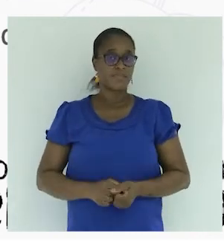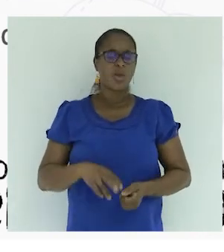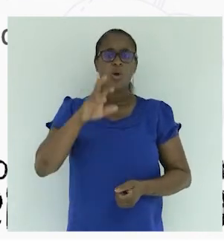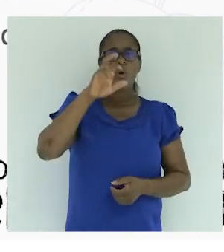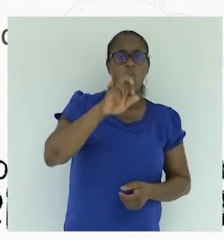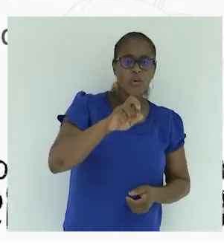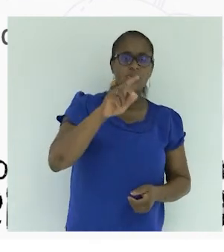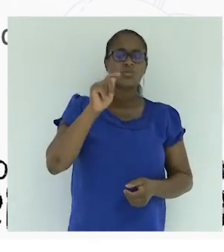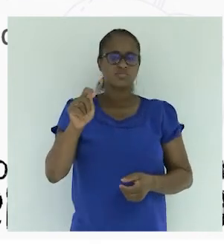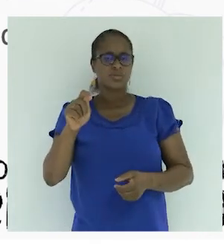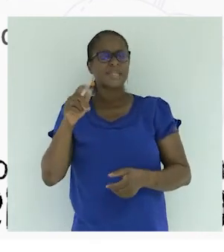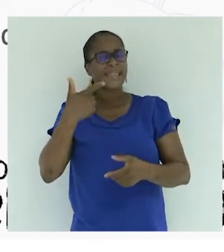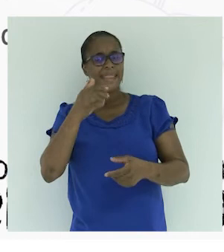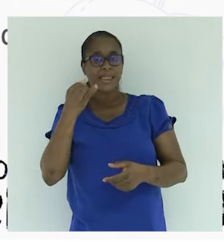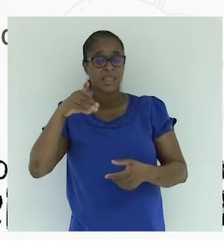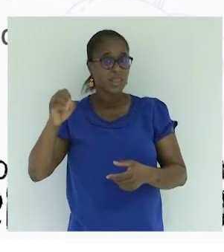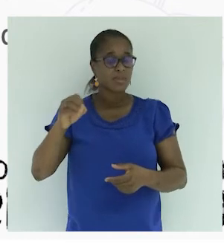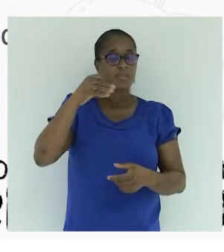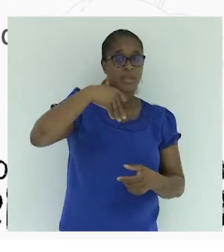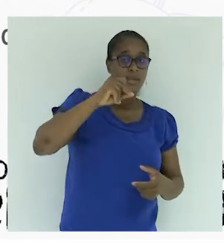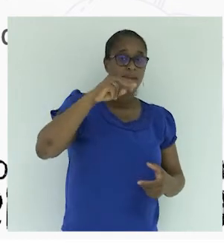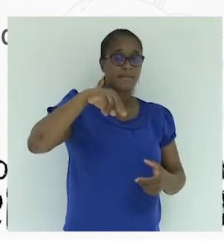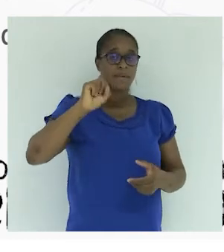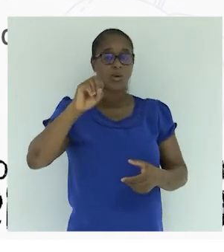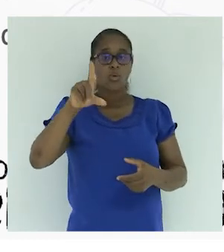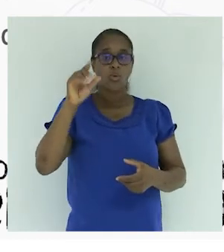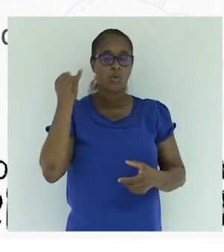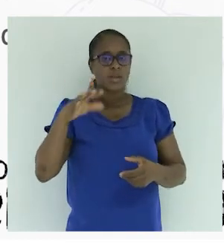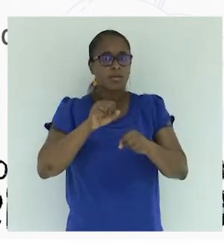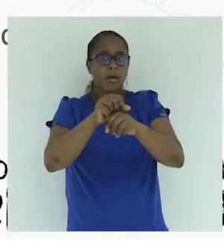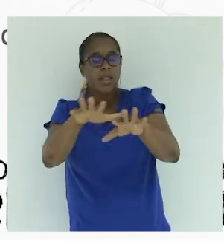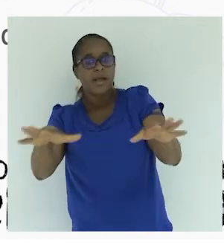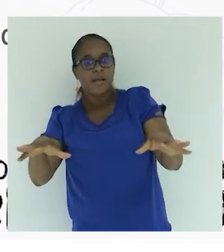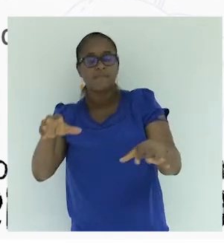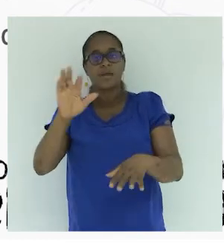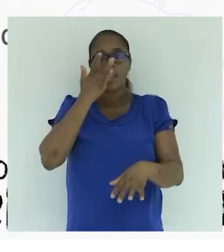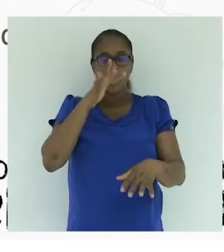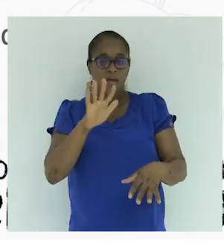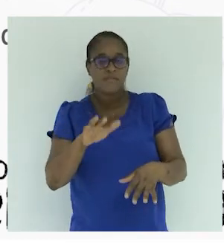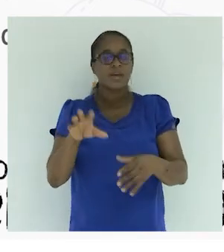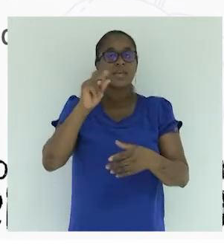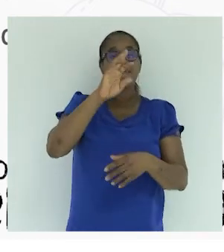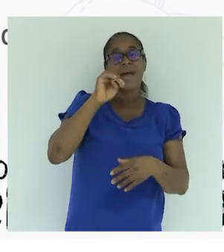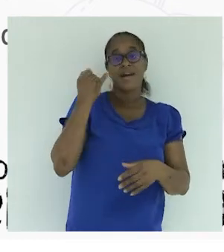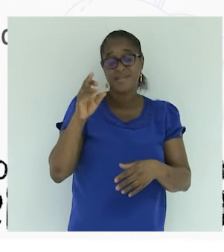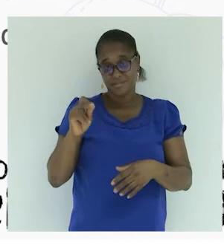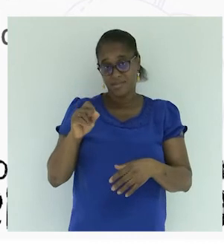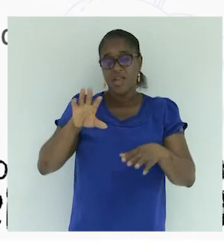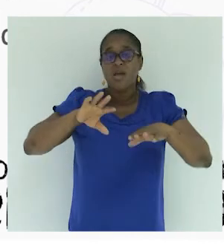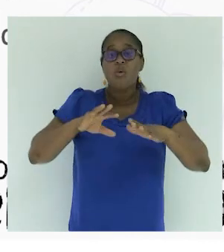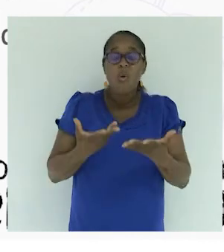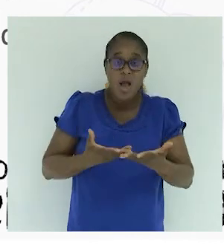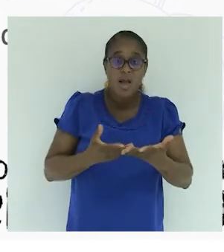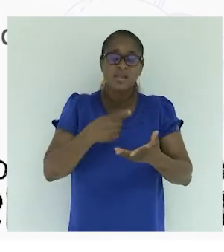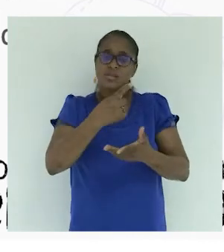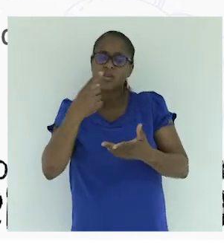8 espécies de pangolins espalhados pelos continentes africano e asiático. 4 espécies em